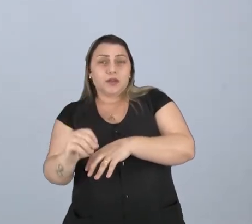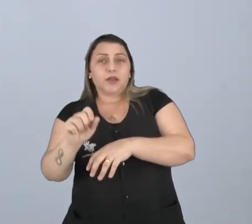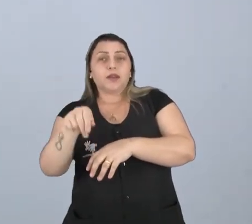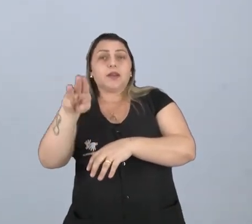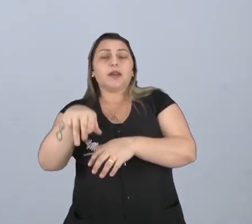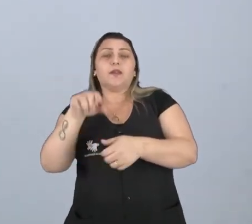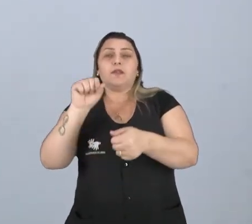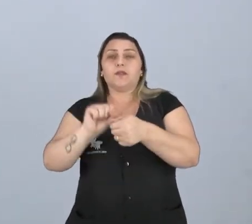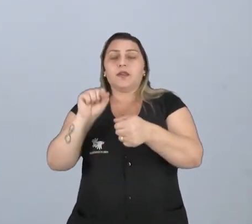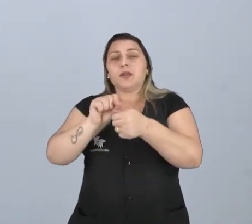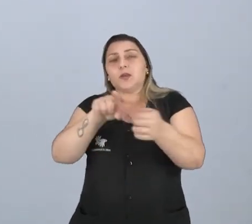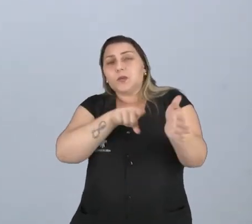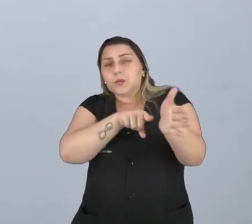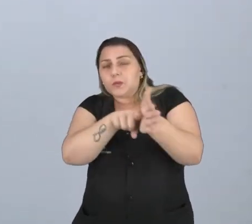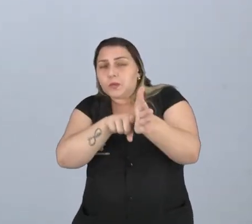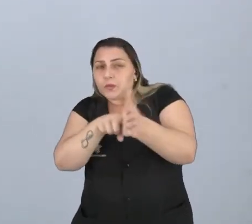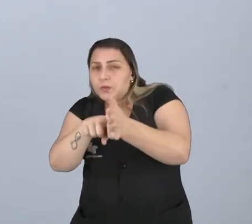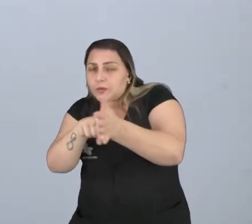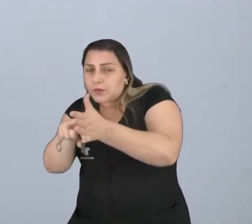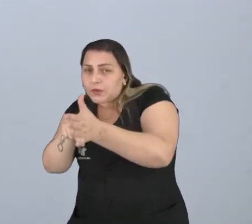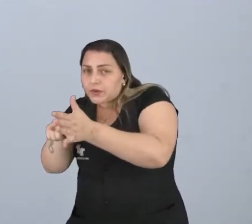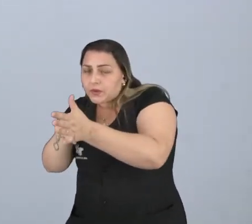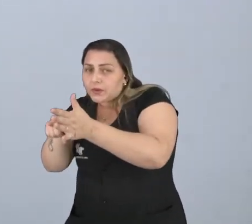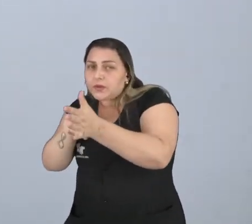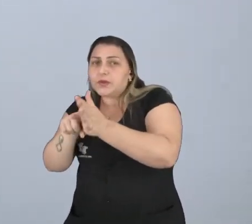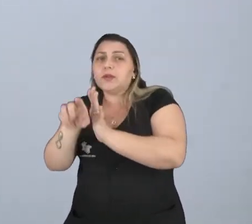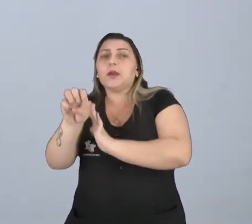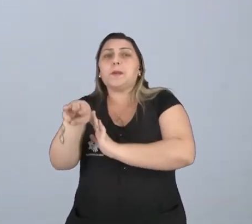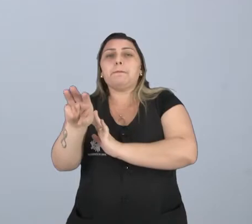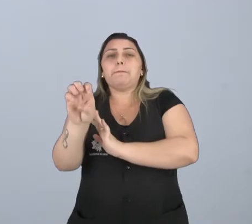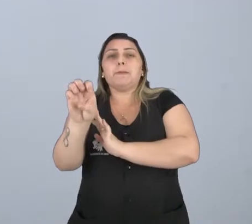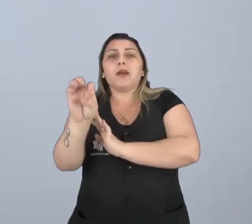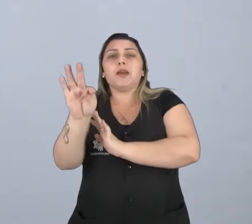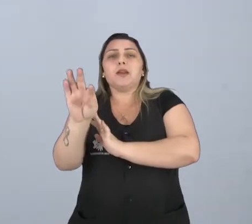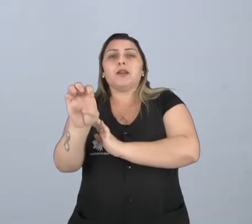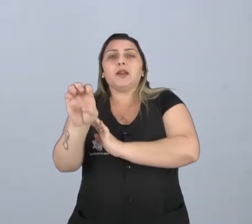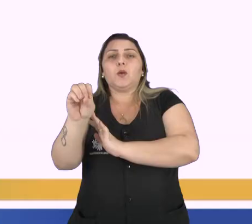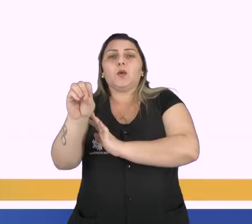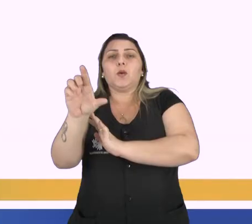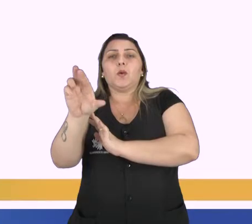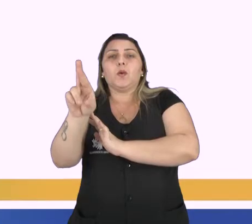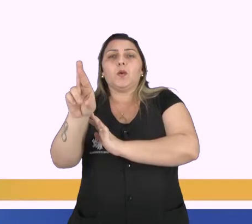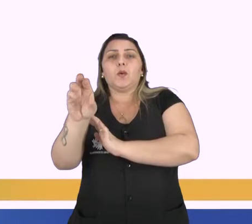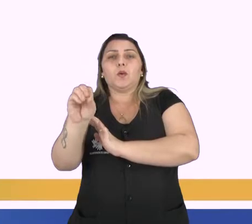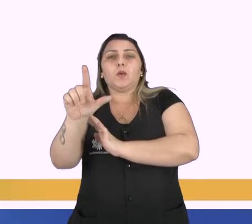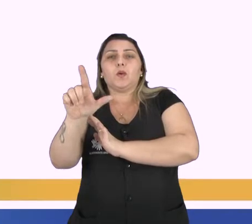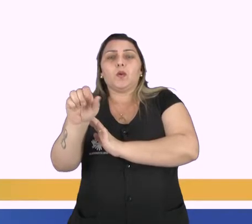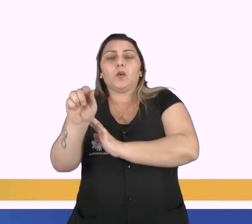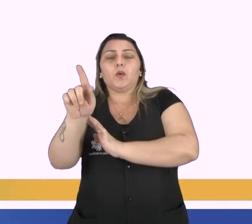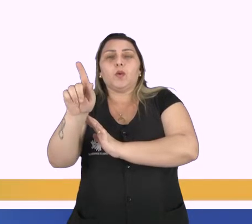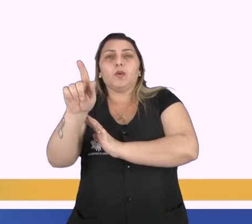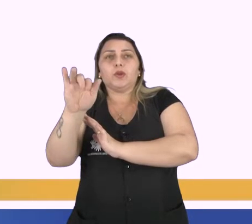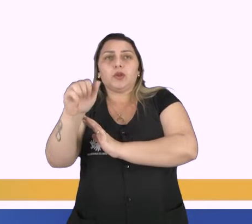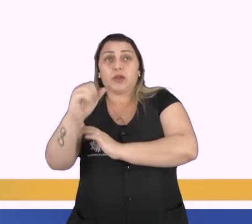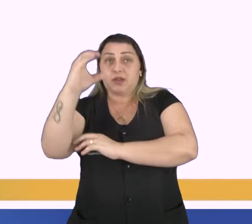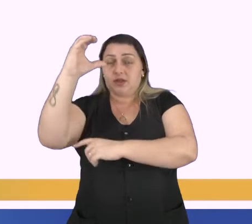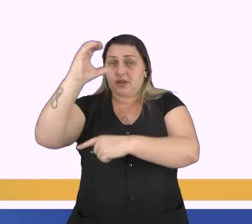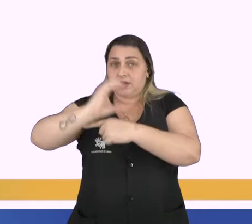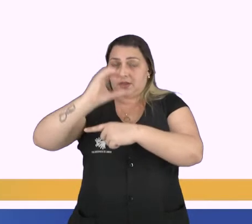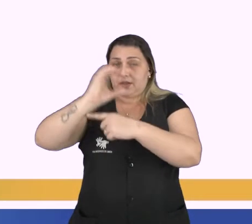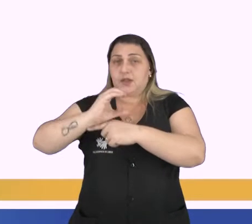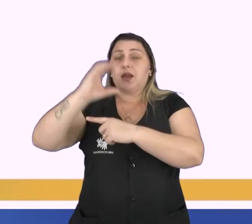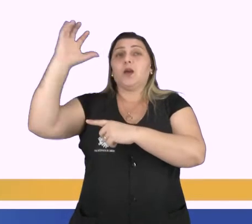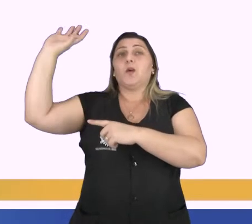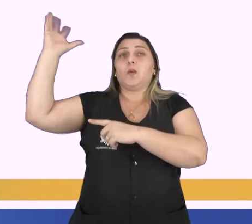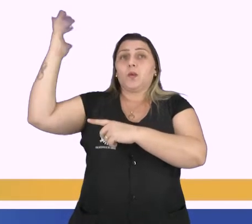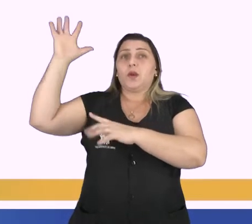do tempo são os cientistas e pesquisadores da meteorologia, tá? Letra C, o clima de uma região é